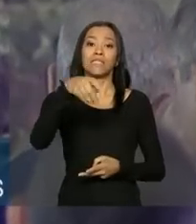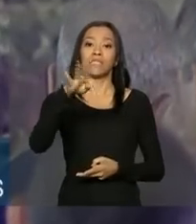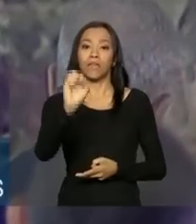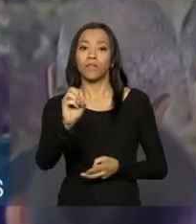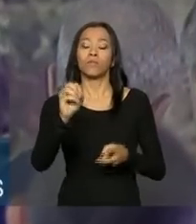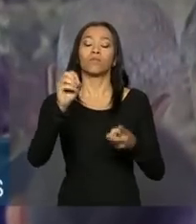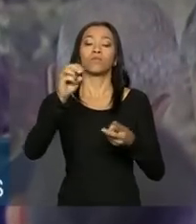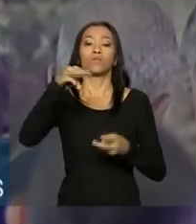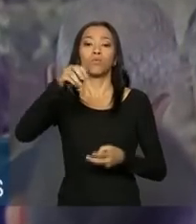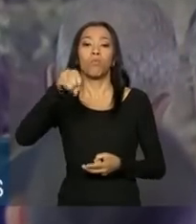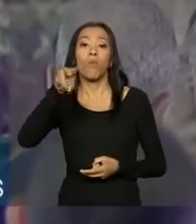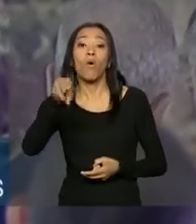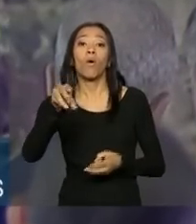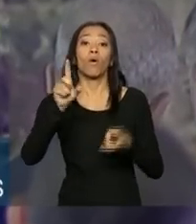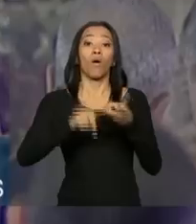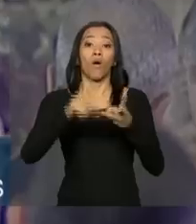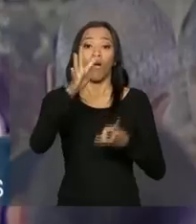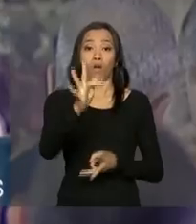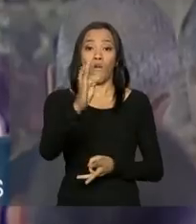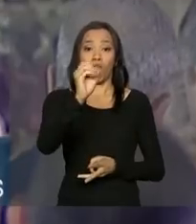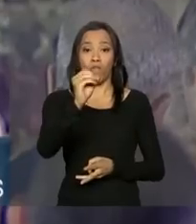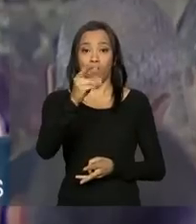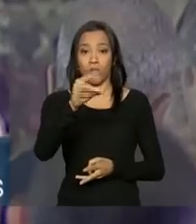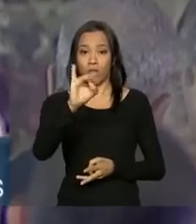Floriano, e